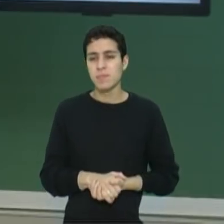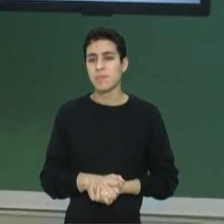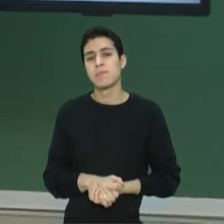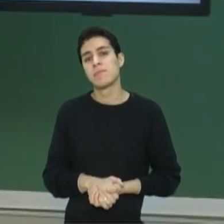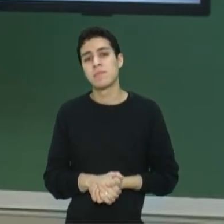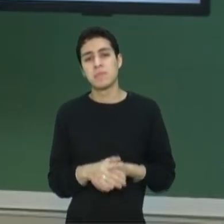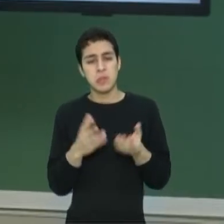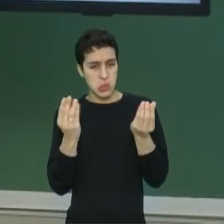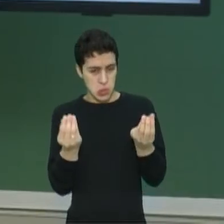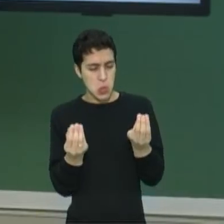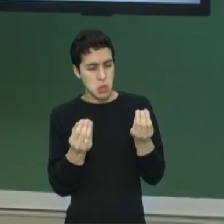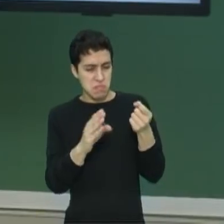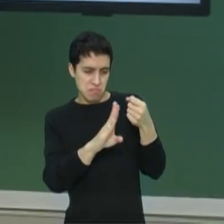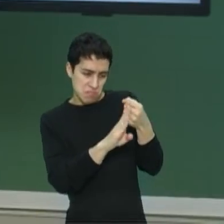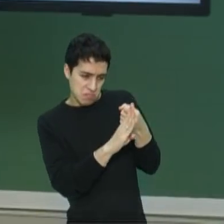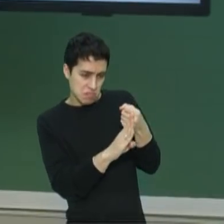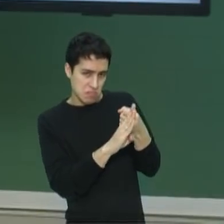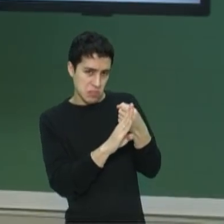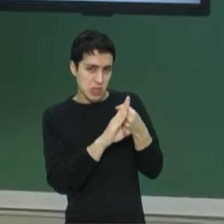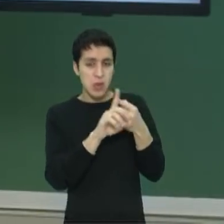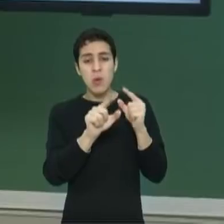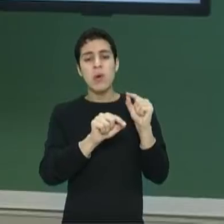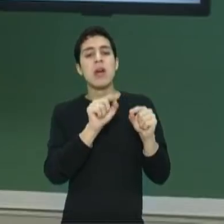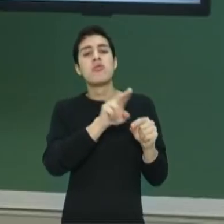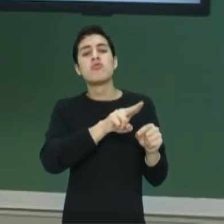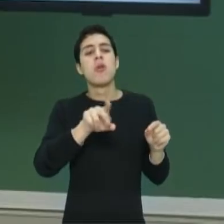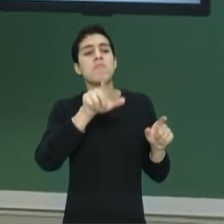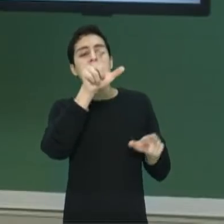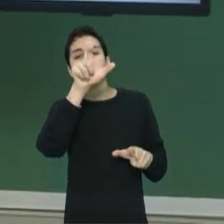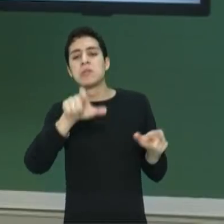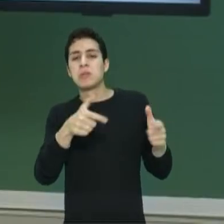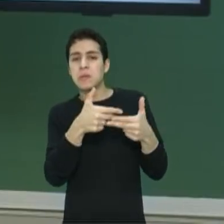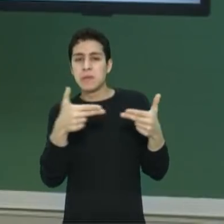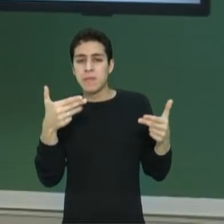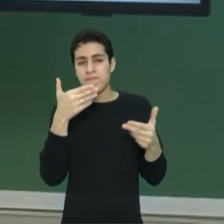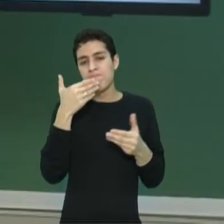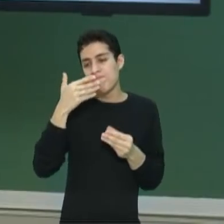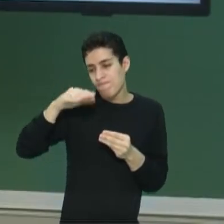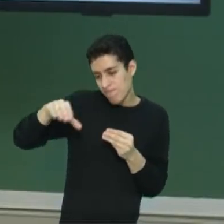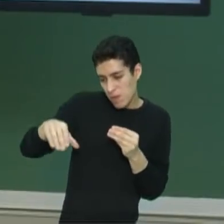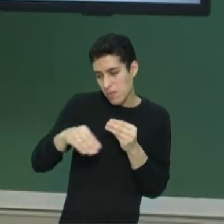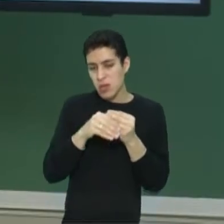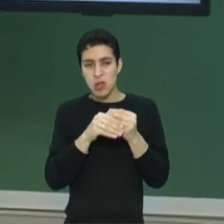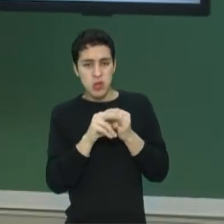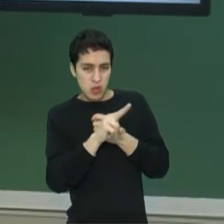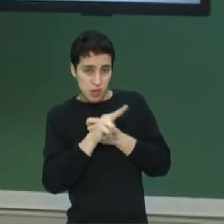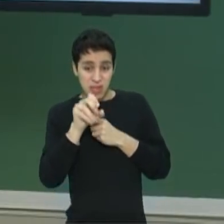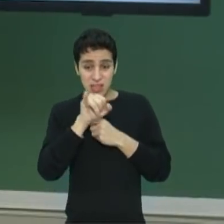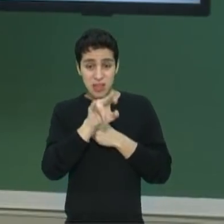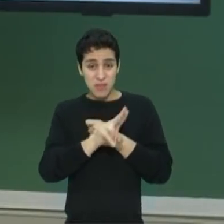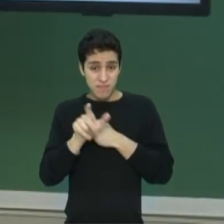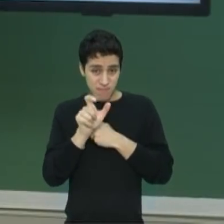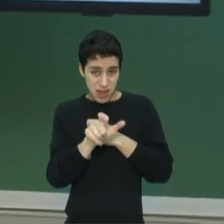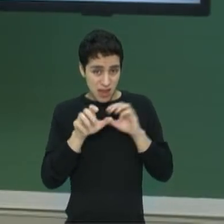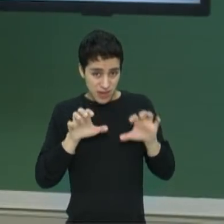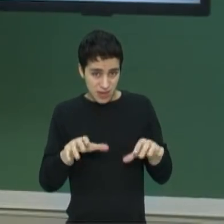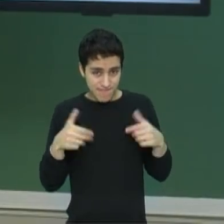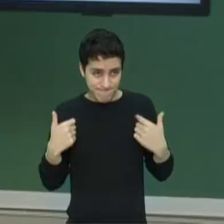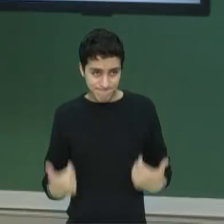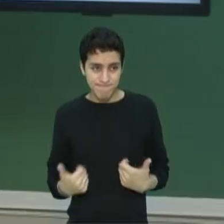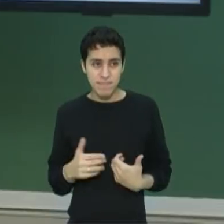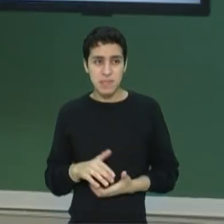e como é um nome, né, o substantivo é aquilo que dá nome aos seres, a gente pede complemento nominal quando utiliza essas palavras,